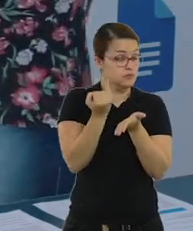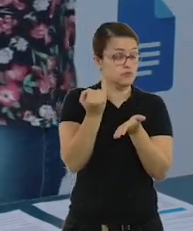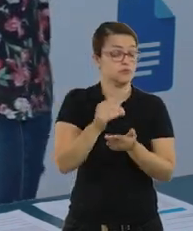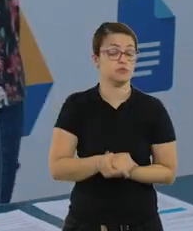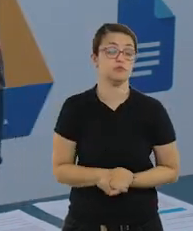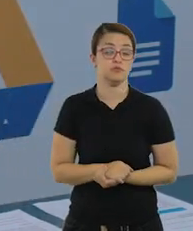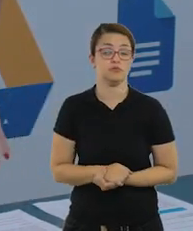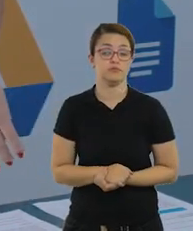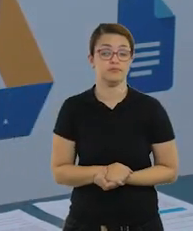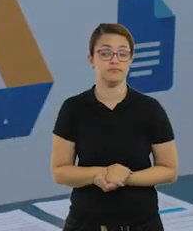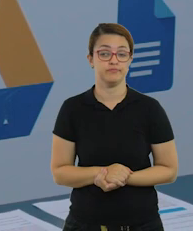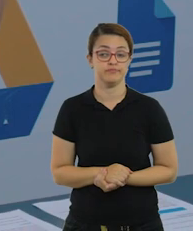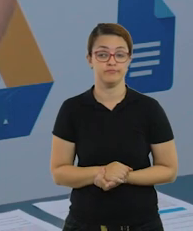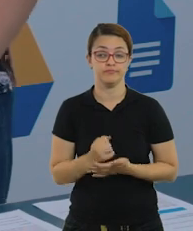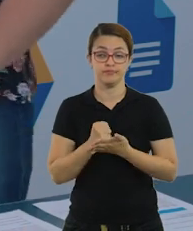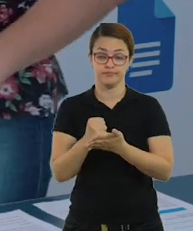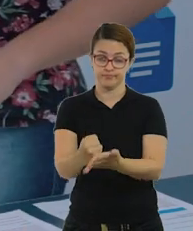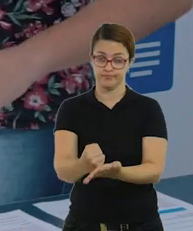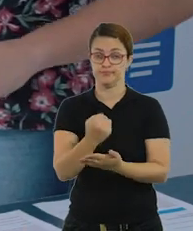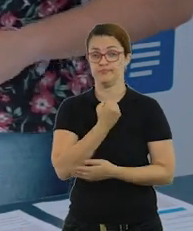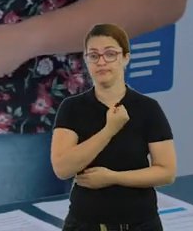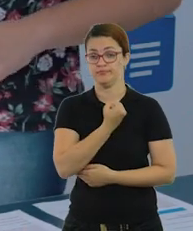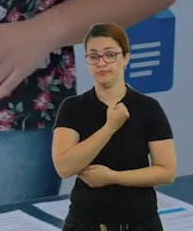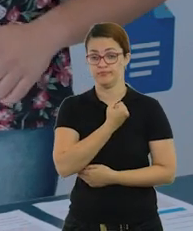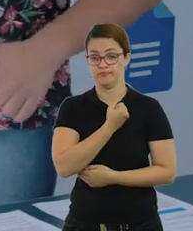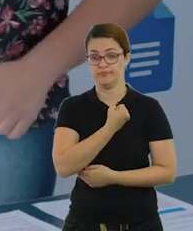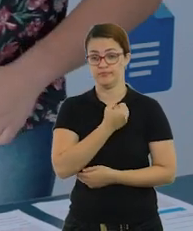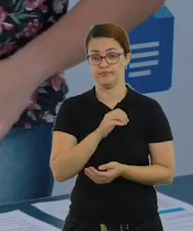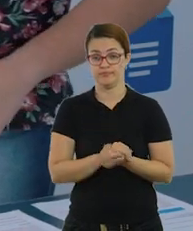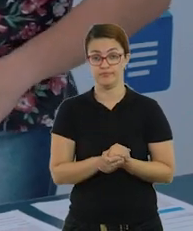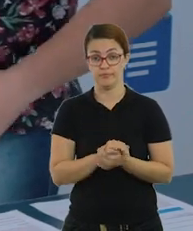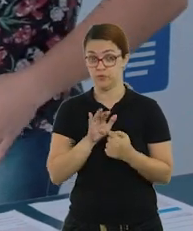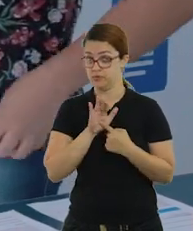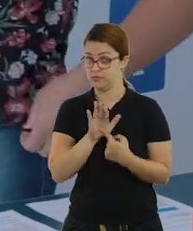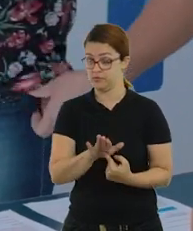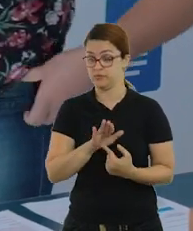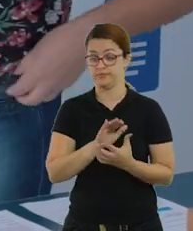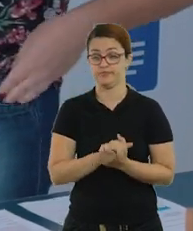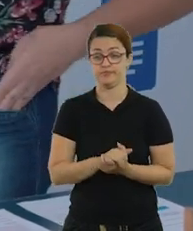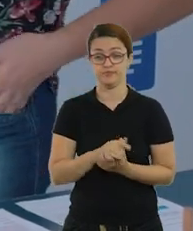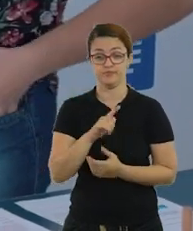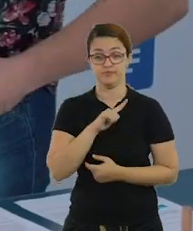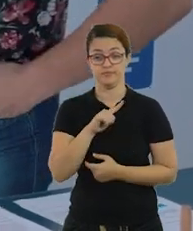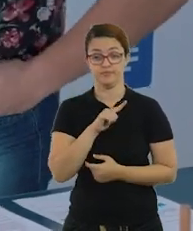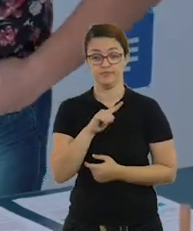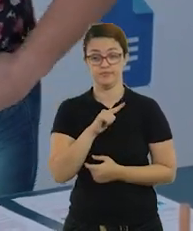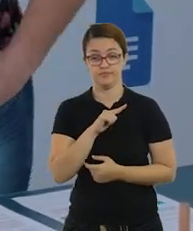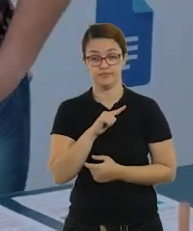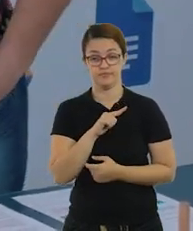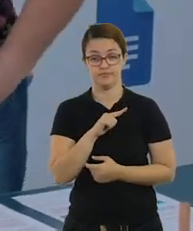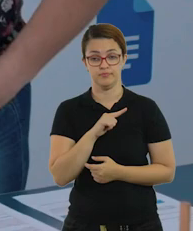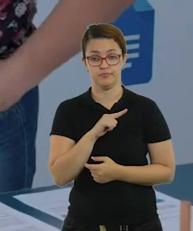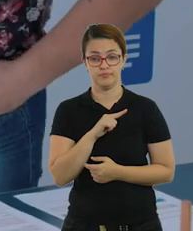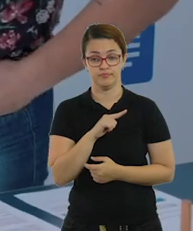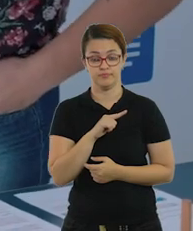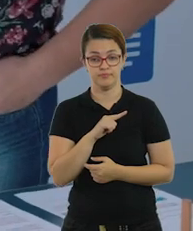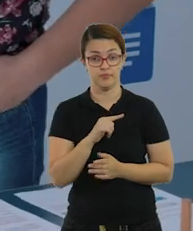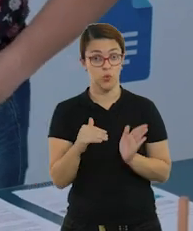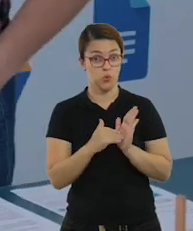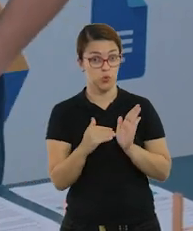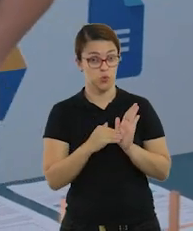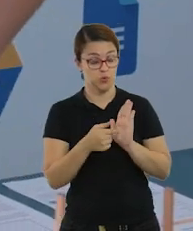importante. Vou trazer um número para vocês primeiro para mostrar. Então eu tenho aqui, nesse meu último número